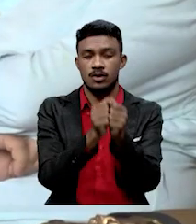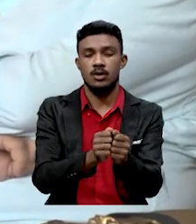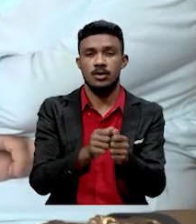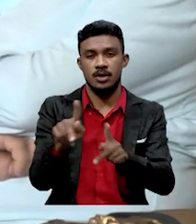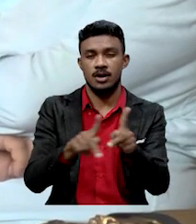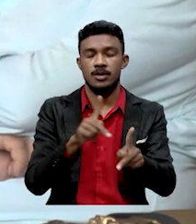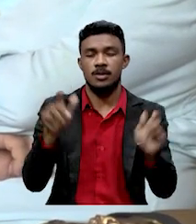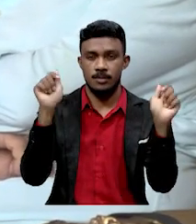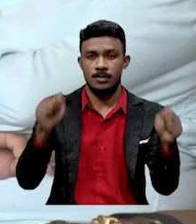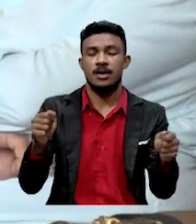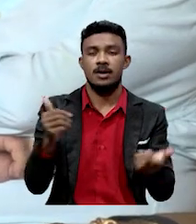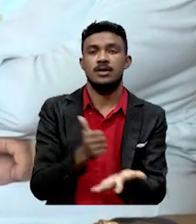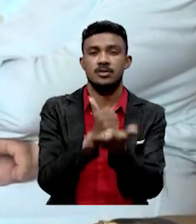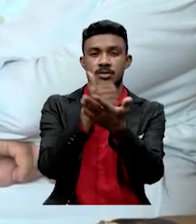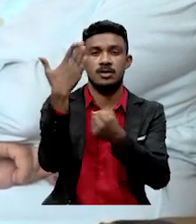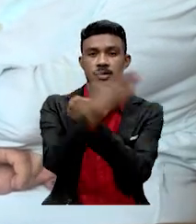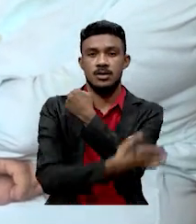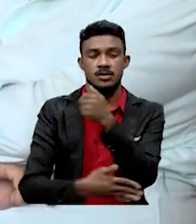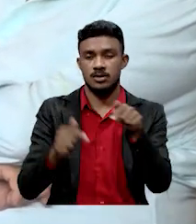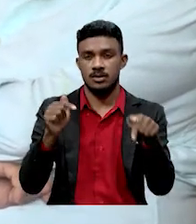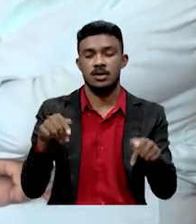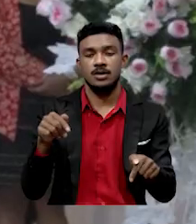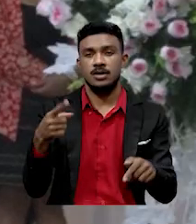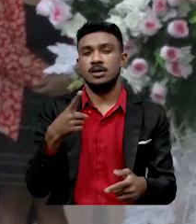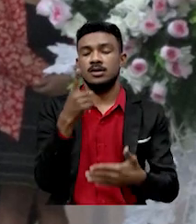São Nem. E se ida uma glória da Hamuto,